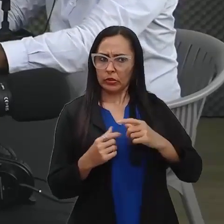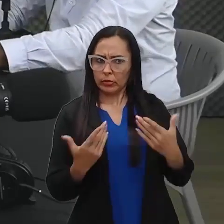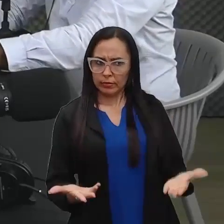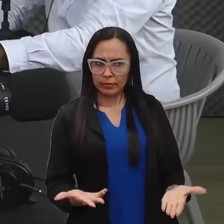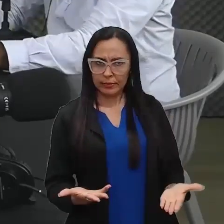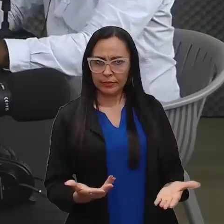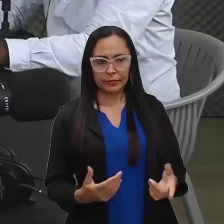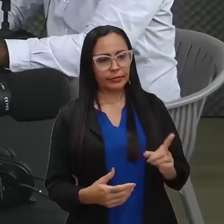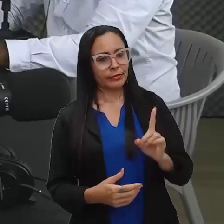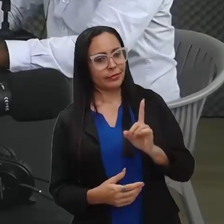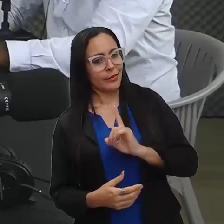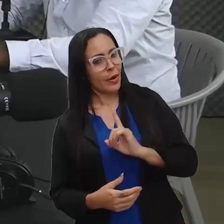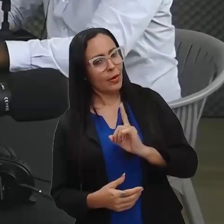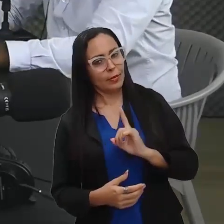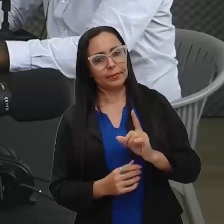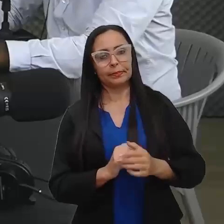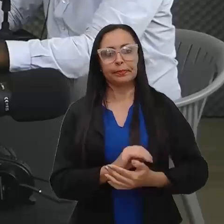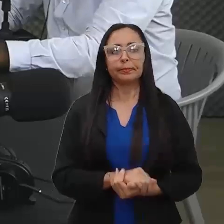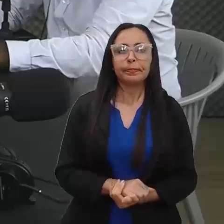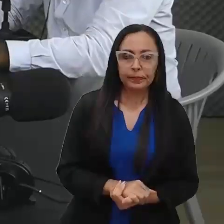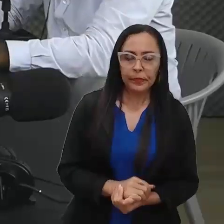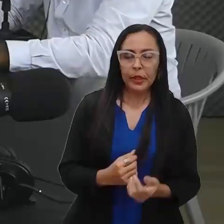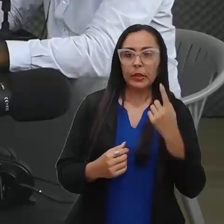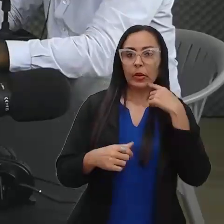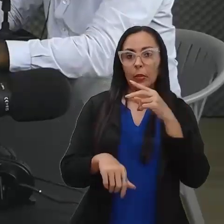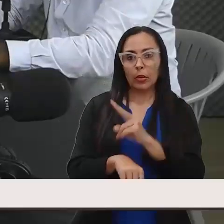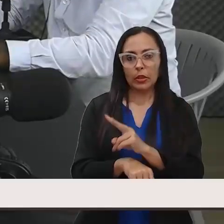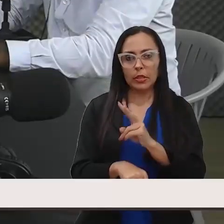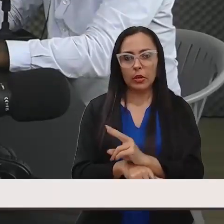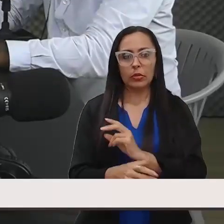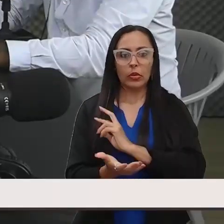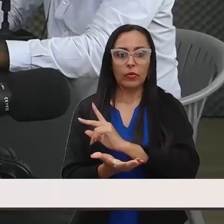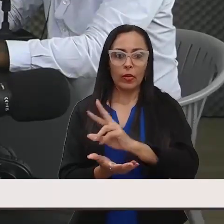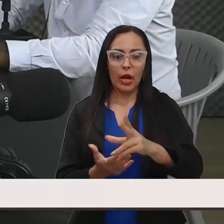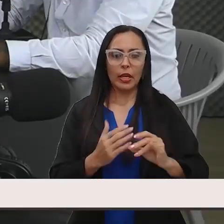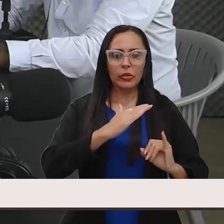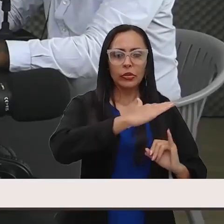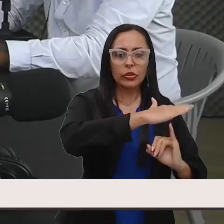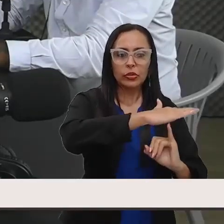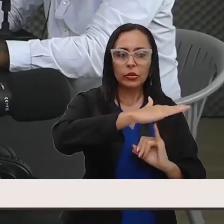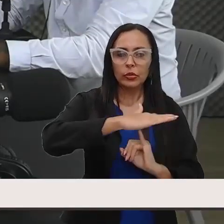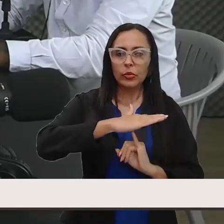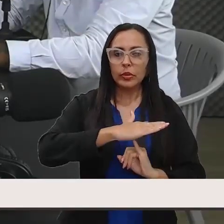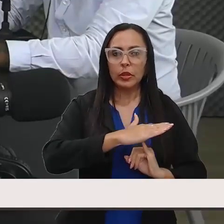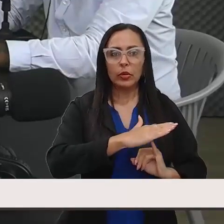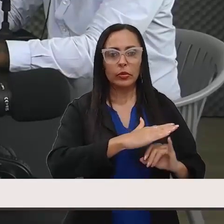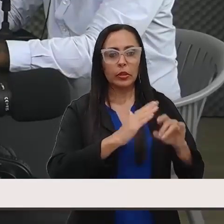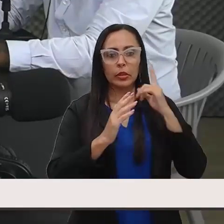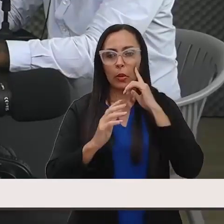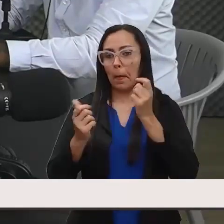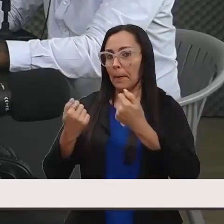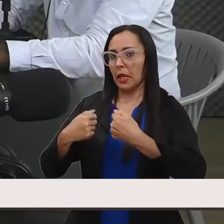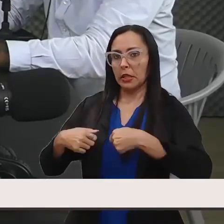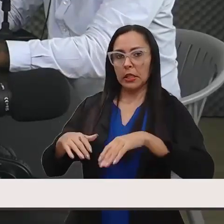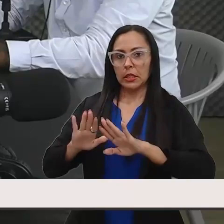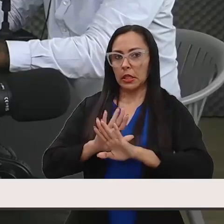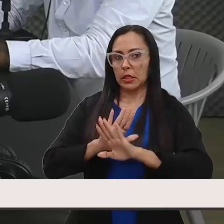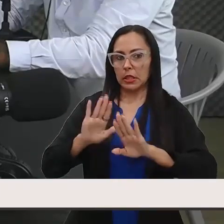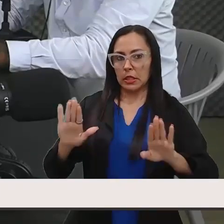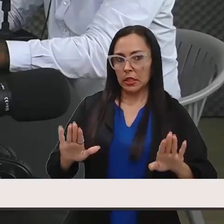enfrentamento? Não, professor. A rede de proteção, na verdade, são várias instituições que não necessariamente são